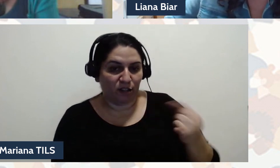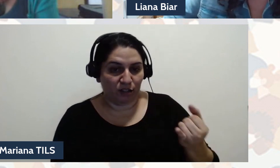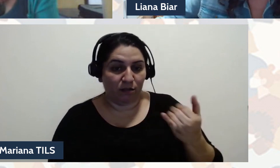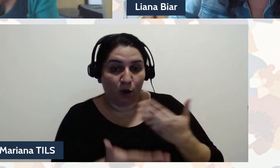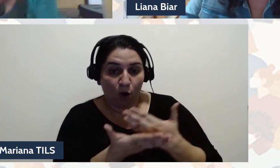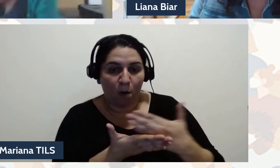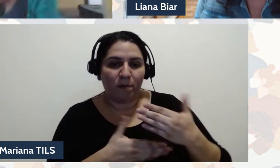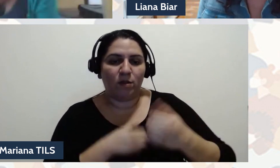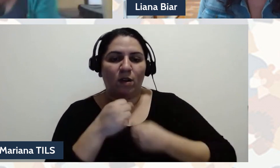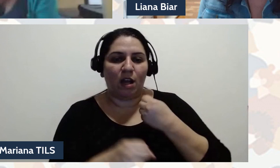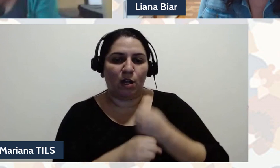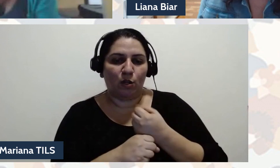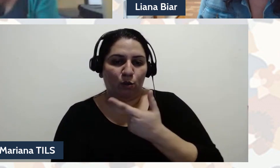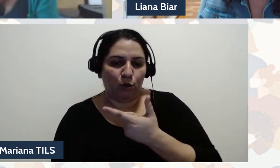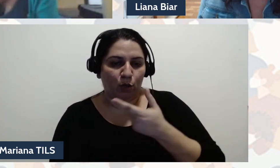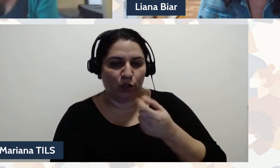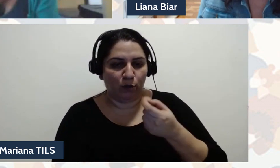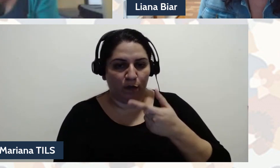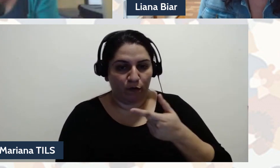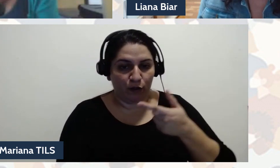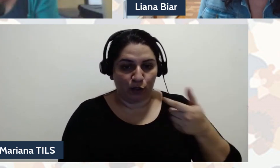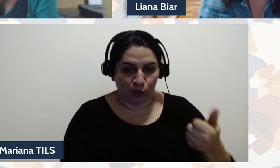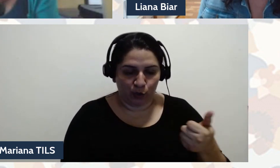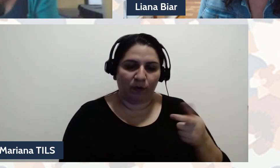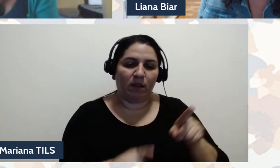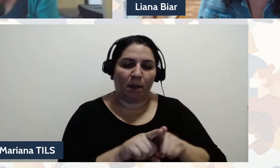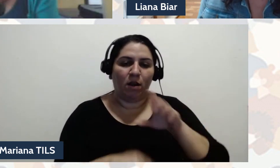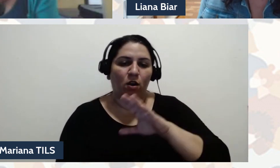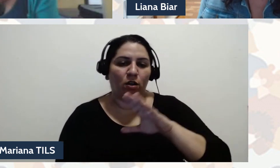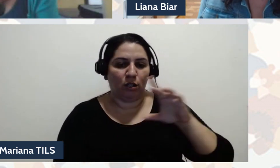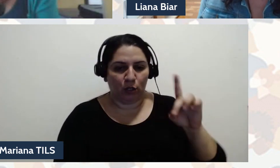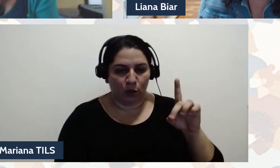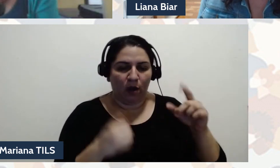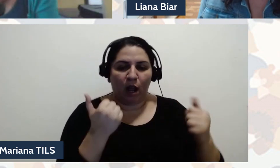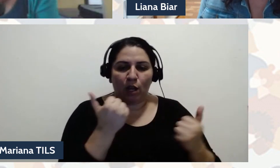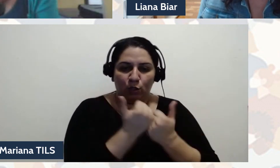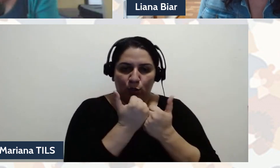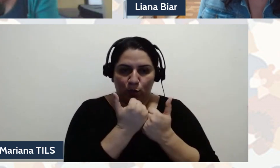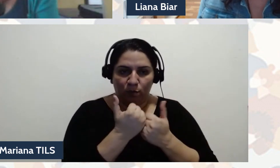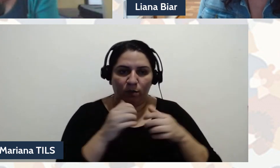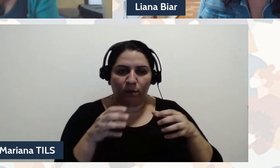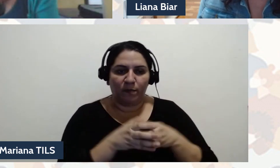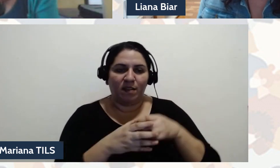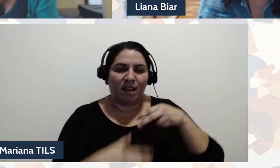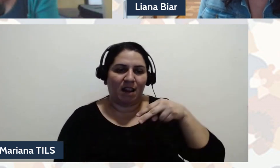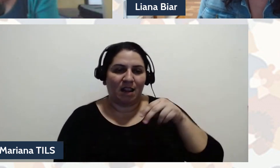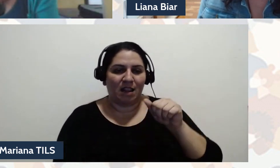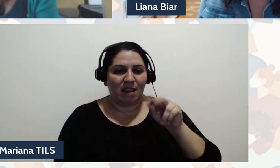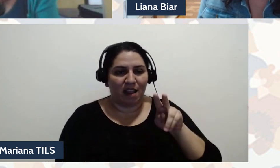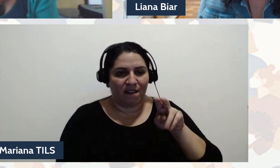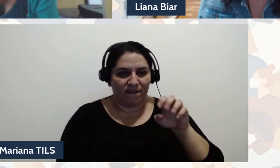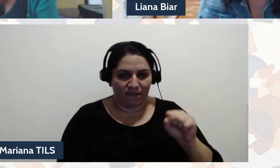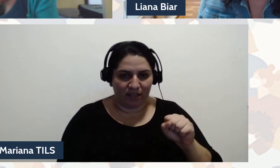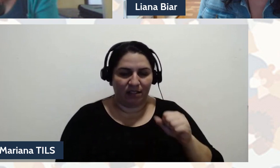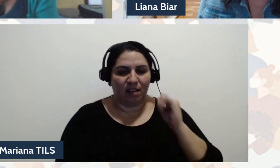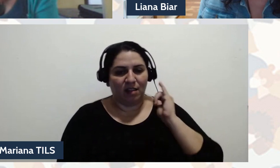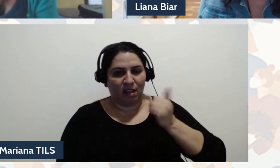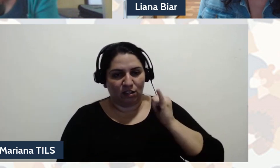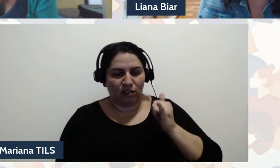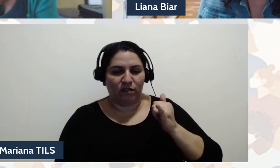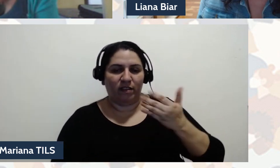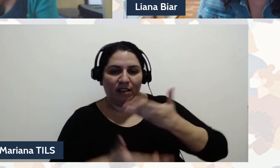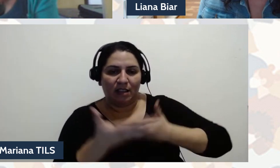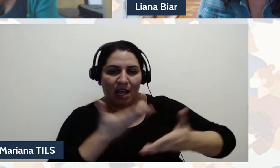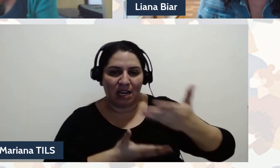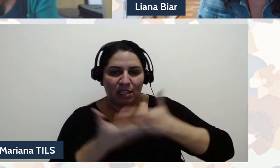e coordenadora adjunta do grupo de pesquisa CNPq Naves, Narrativa e Interação Social,